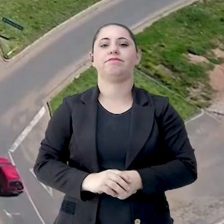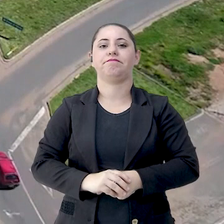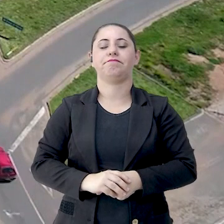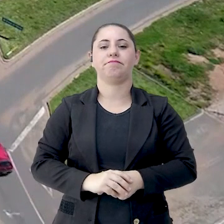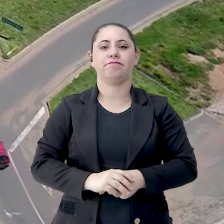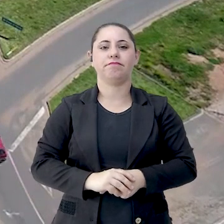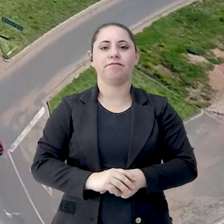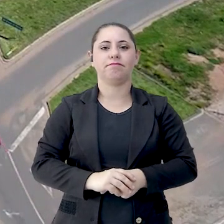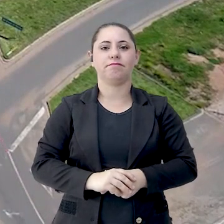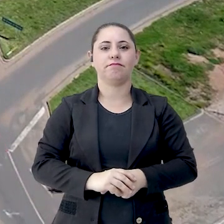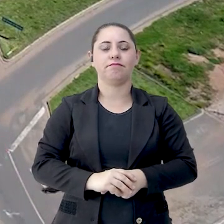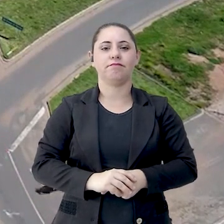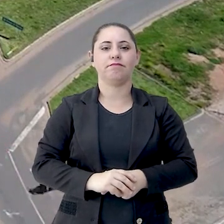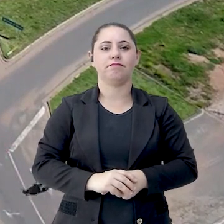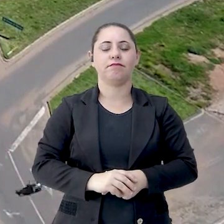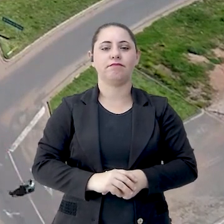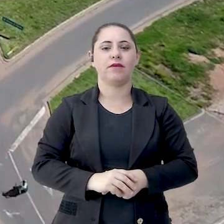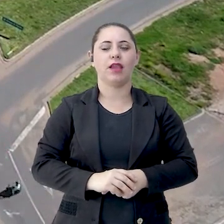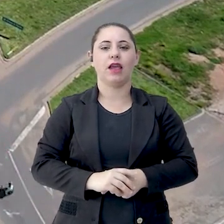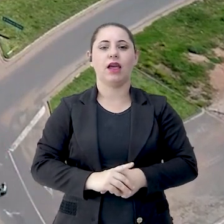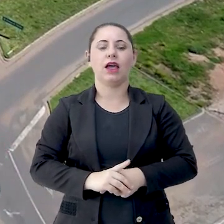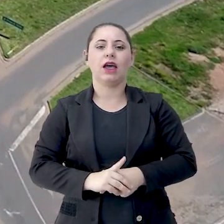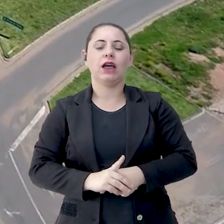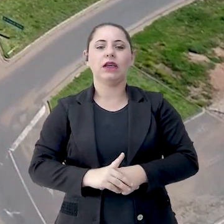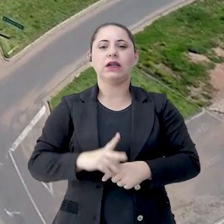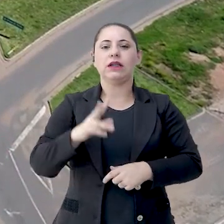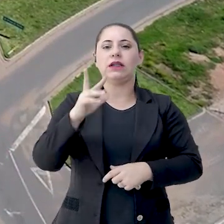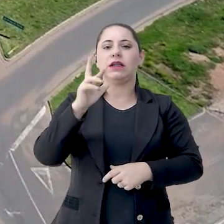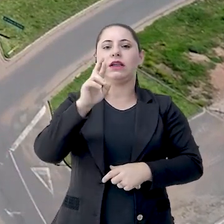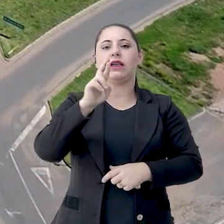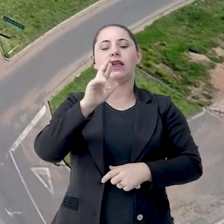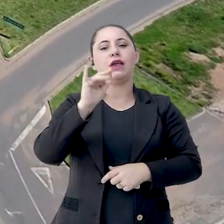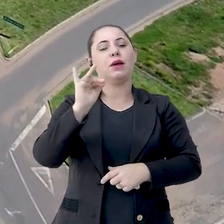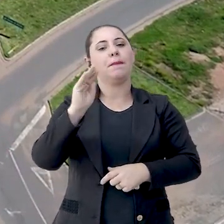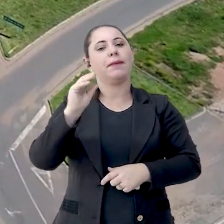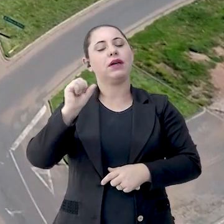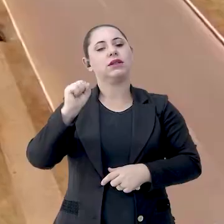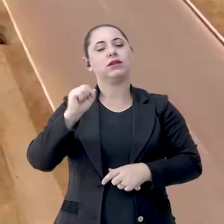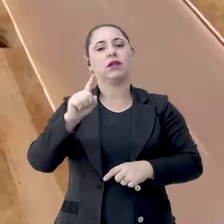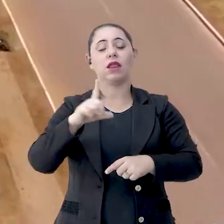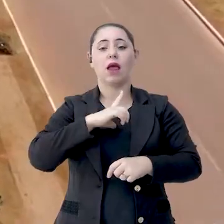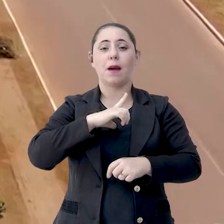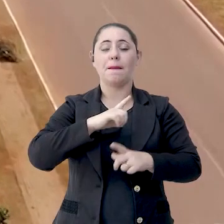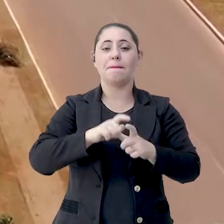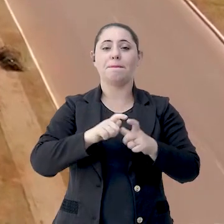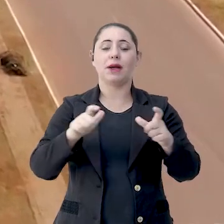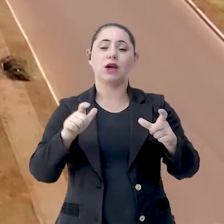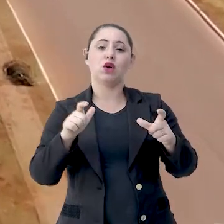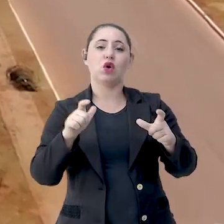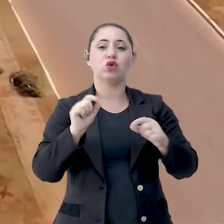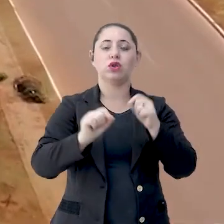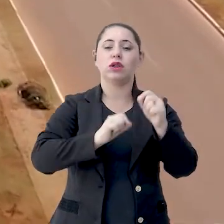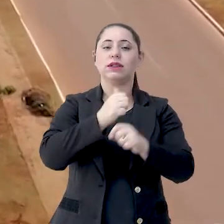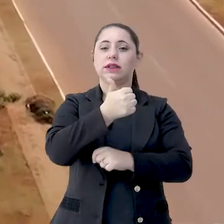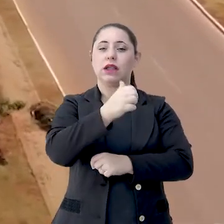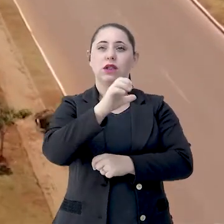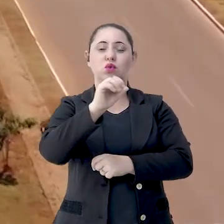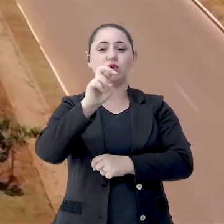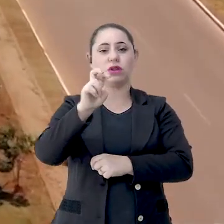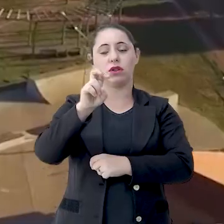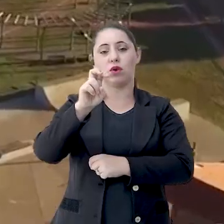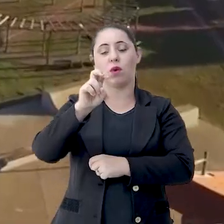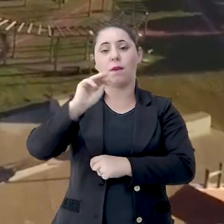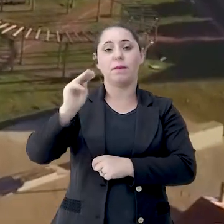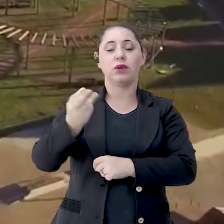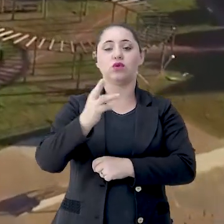O desenvolvimento do município é visto no percentual de cobertura de água tratada, esgoto tratado e coleta de resíduos